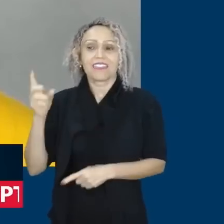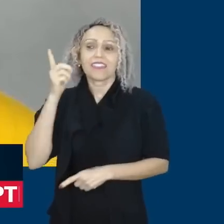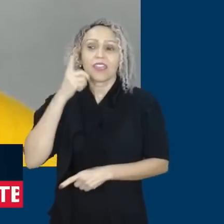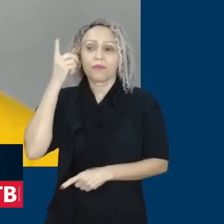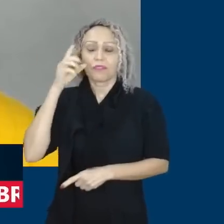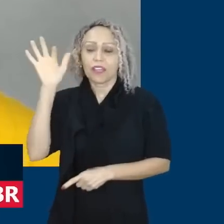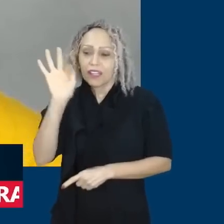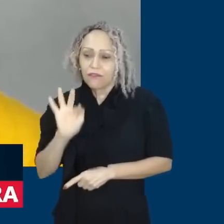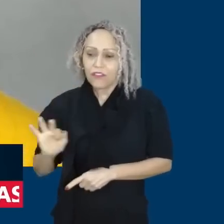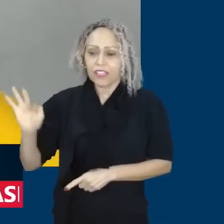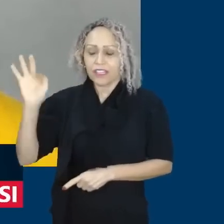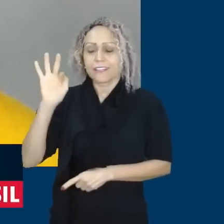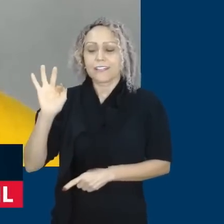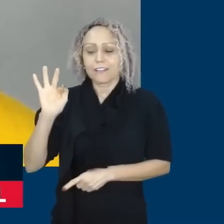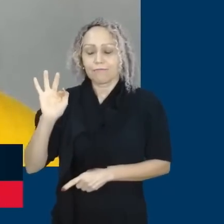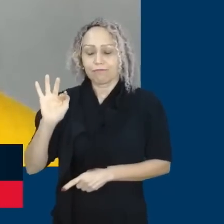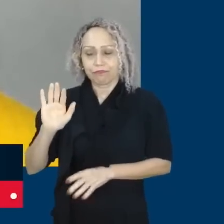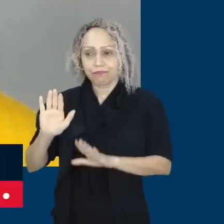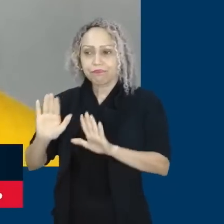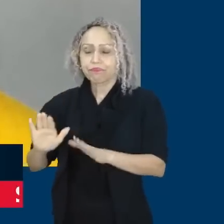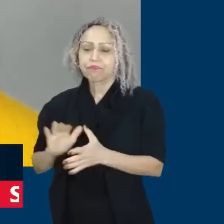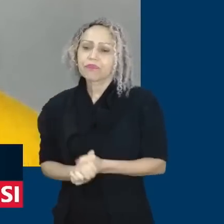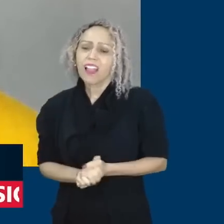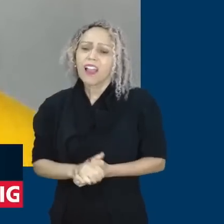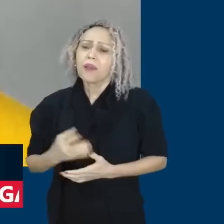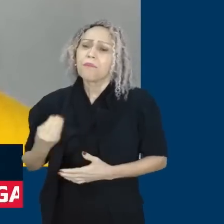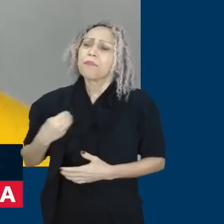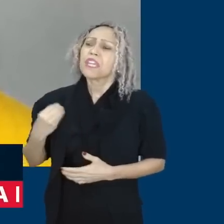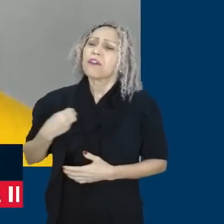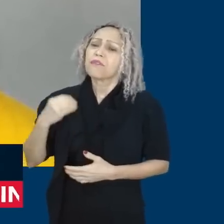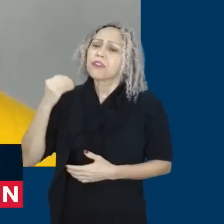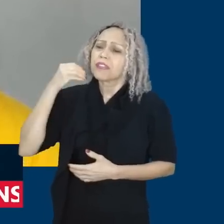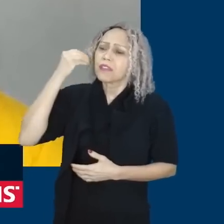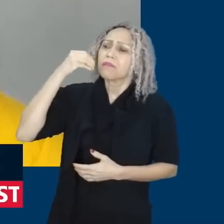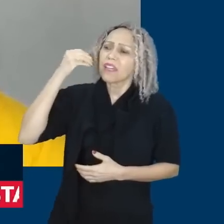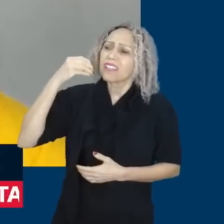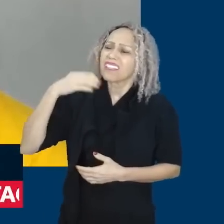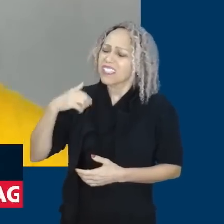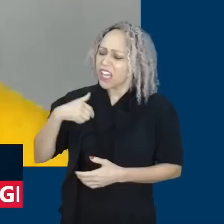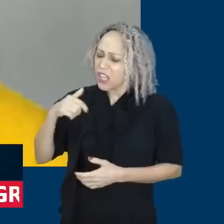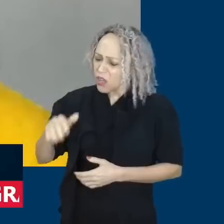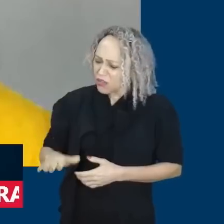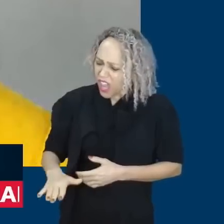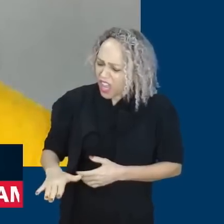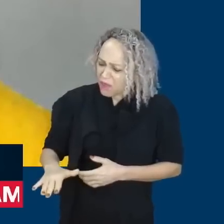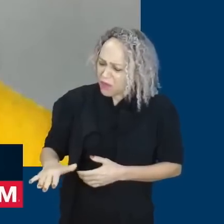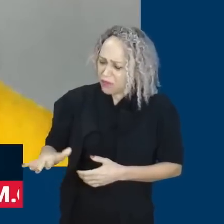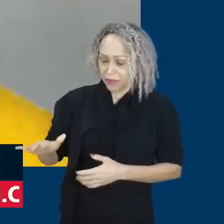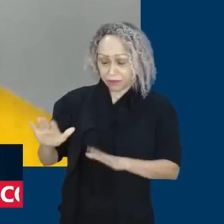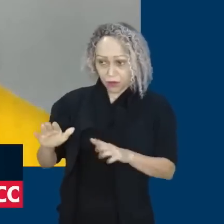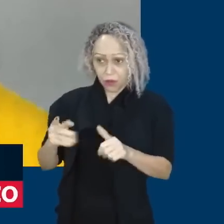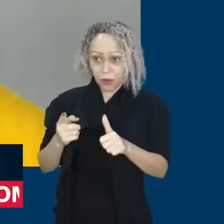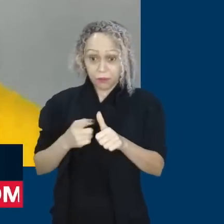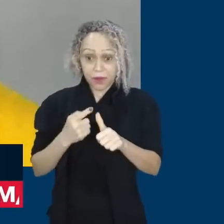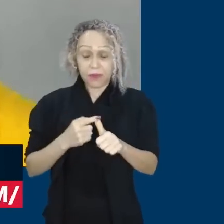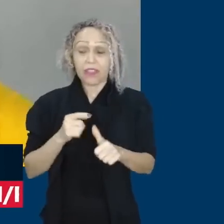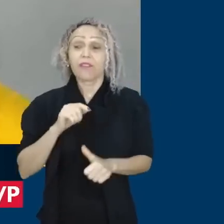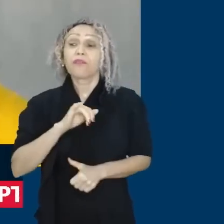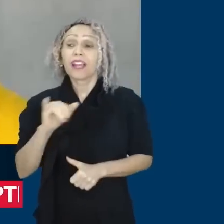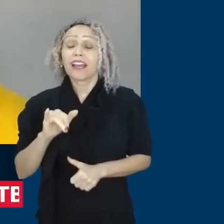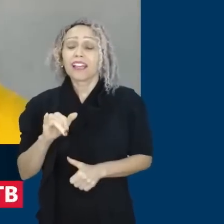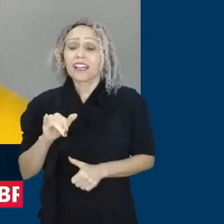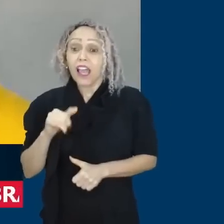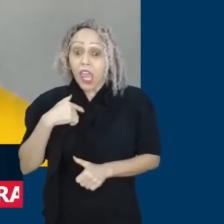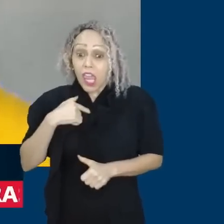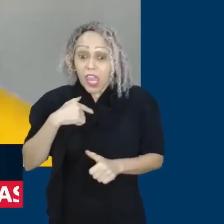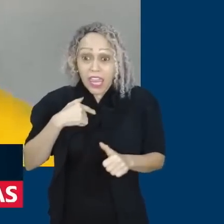vem de uma militância, né, desde muito pequena. Primeiro que eu costumo dizer que eu sou petista desde a barriga